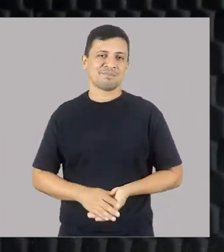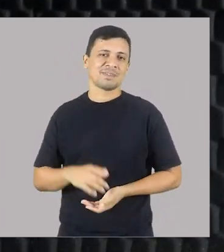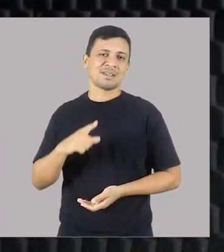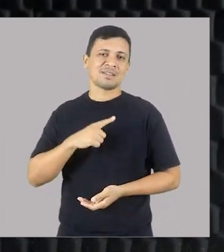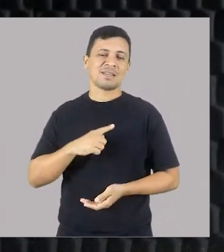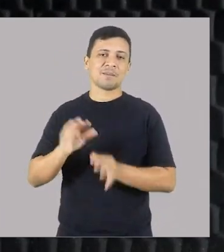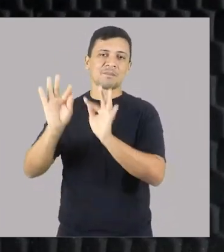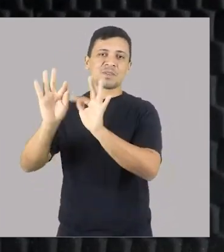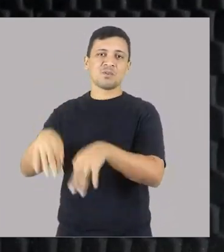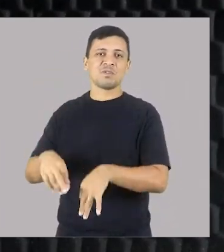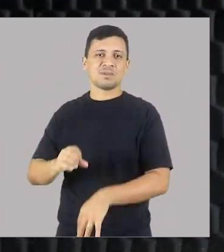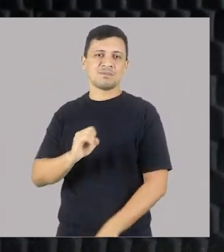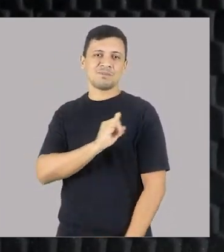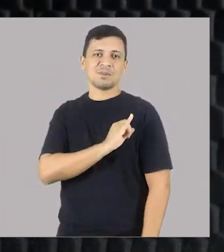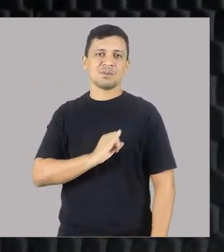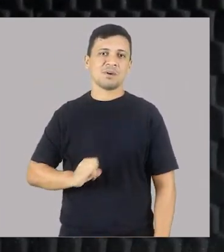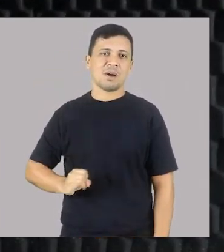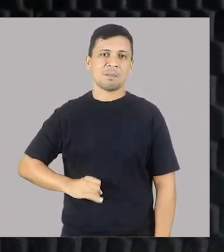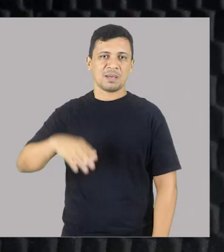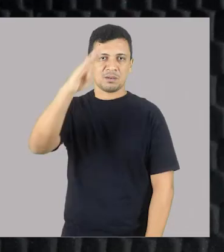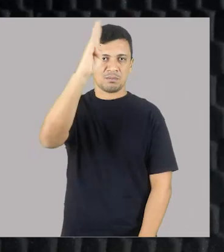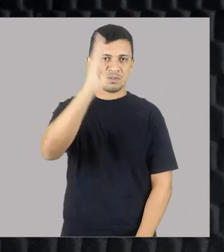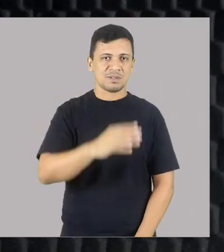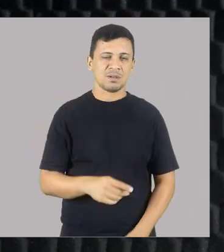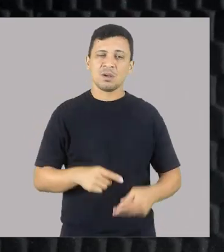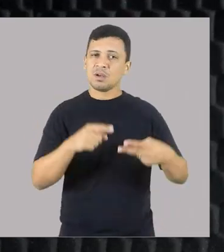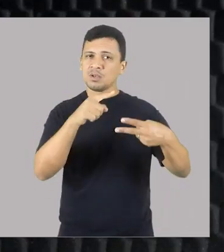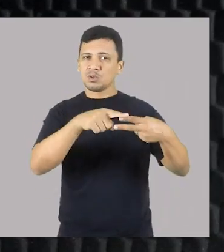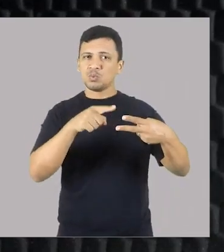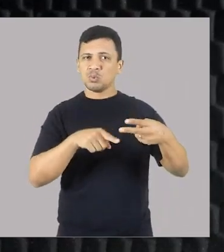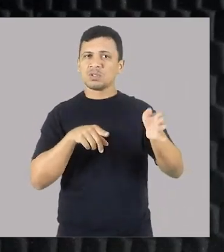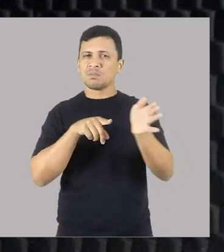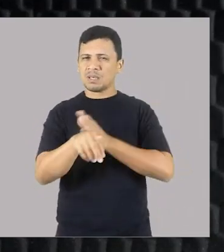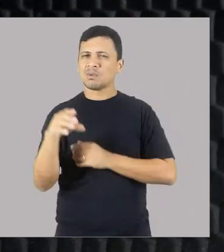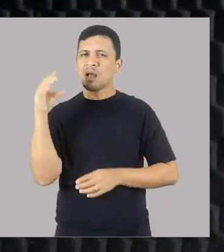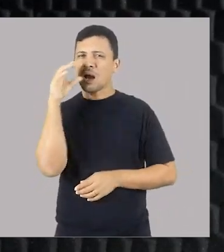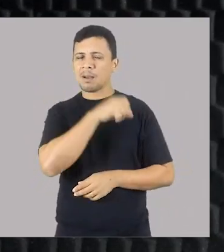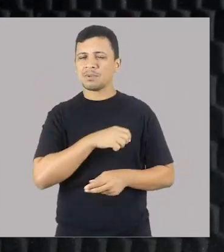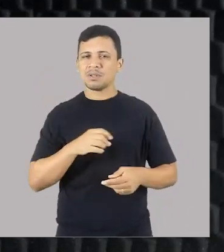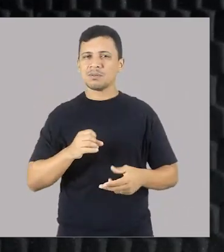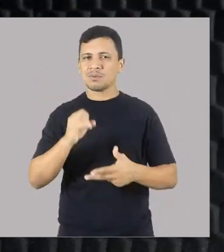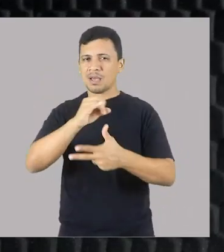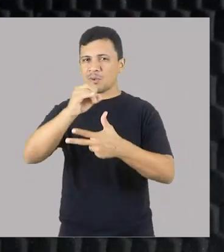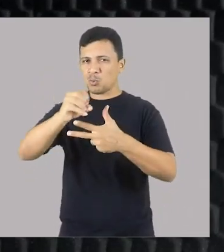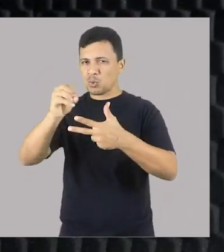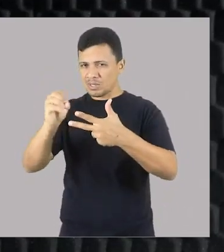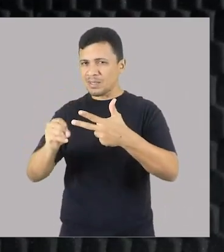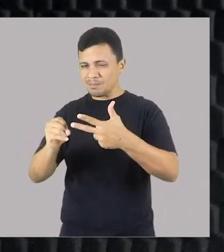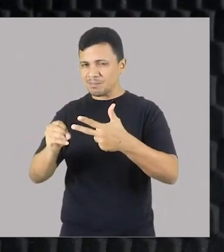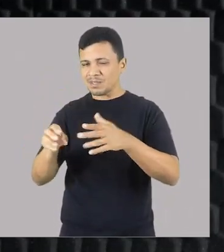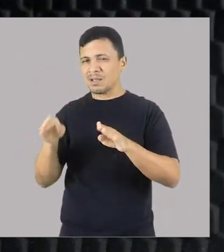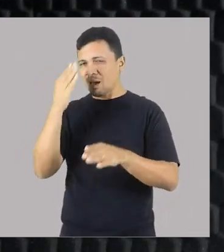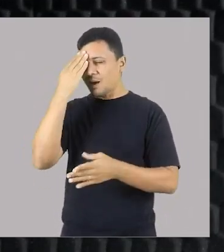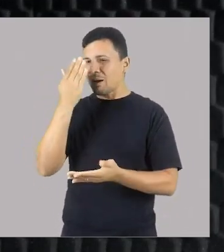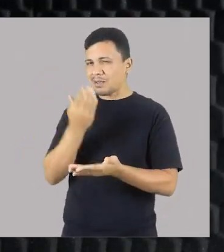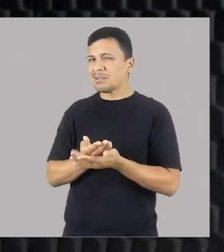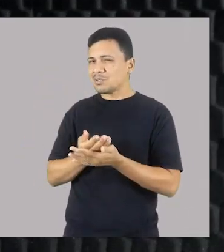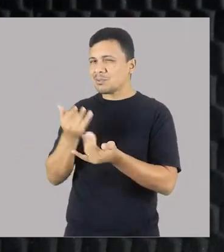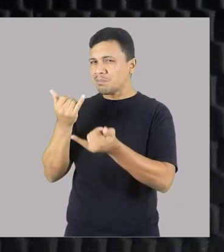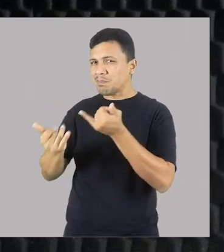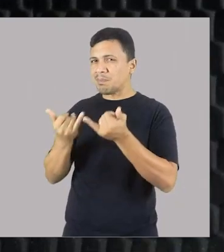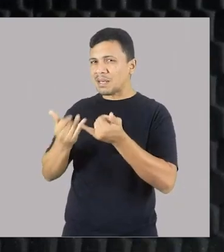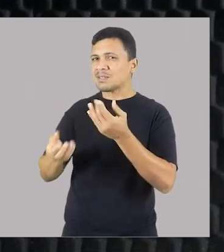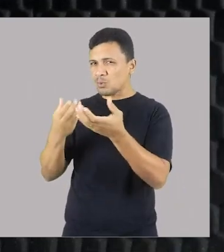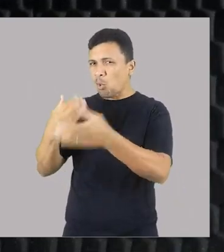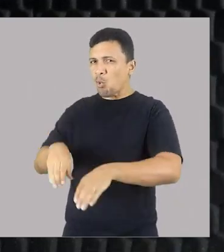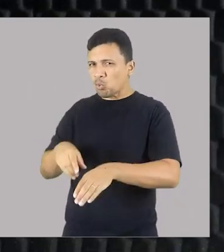Império Brasileiro. Olha só, duas questões rapidinho. Modelo Enem, que acredita-se que essa deve ser a pegada também das questões do